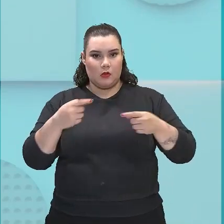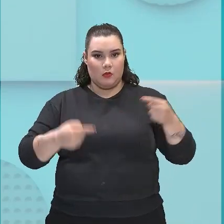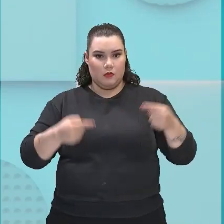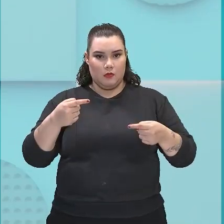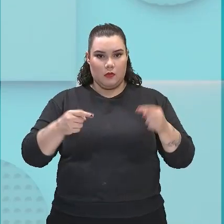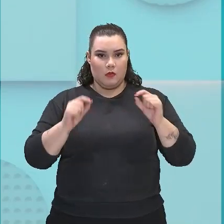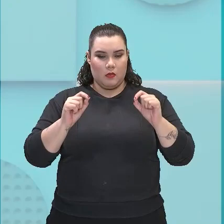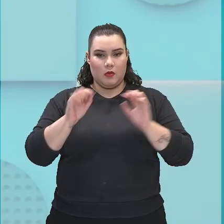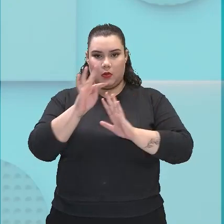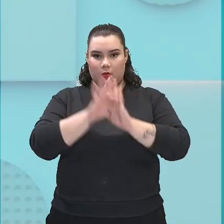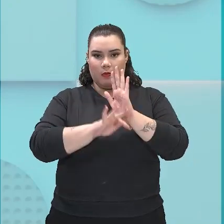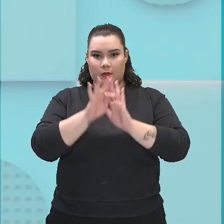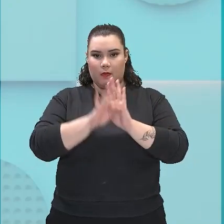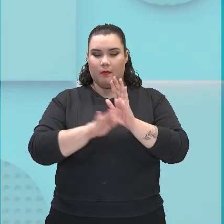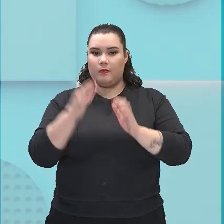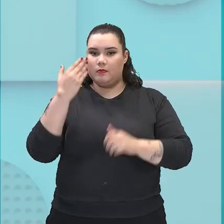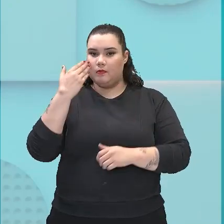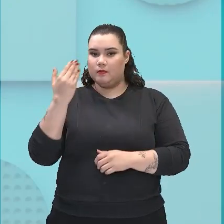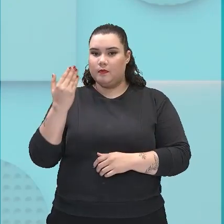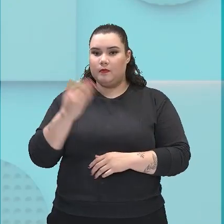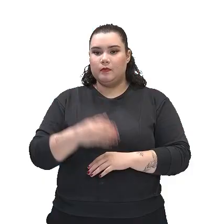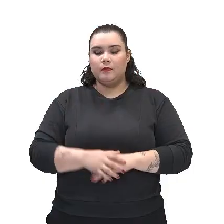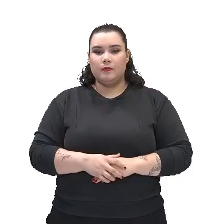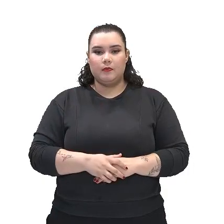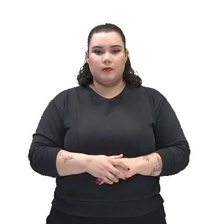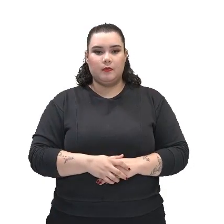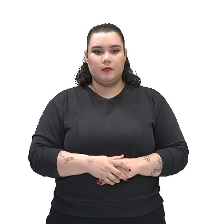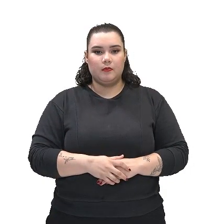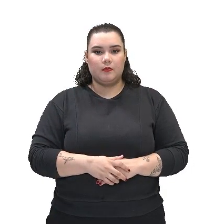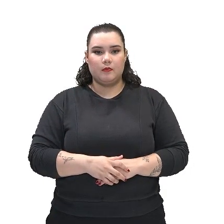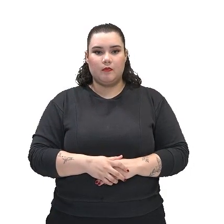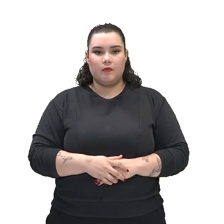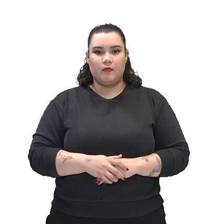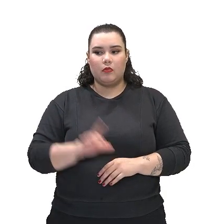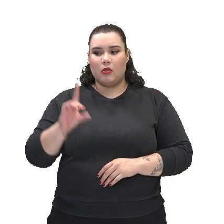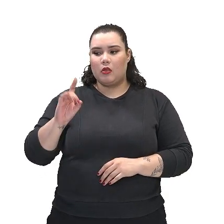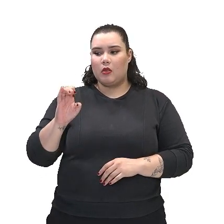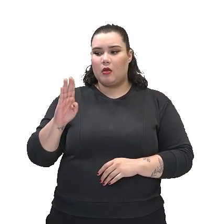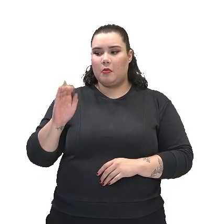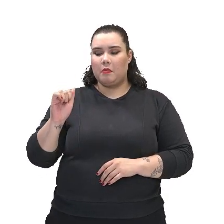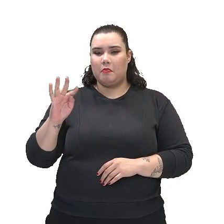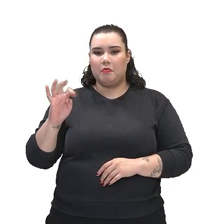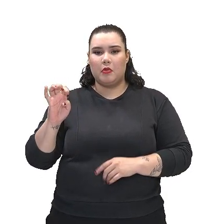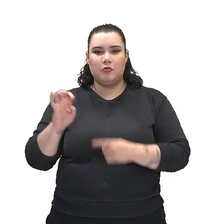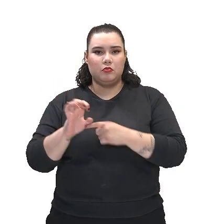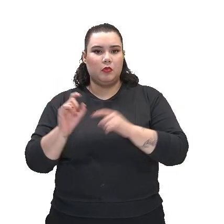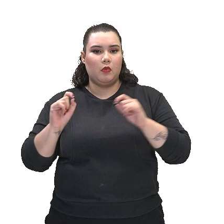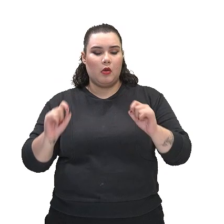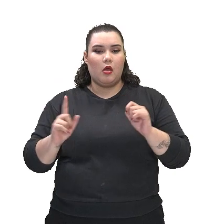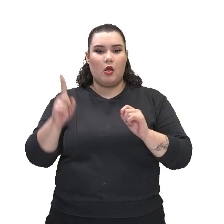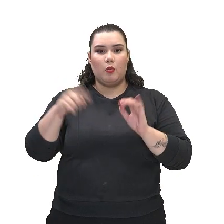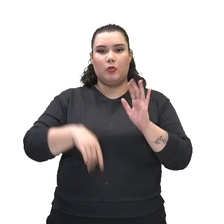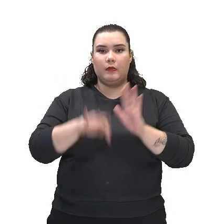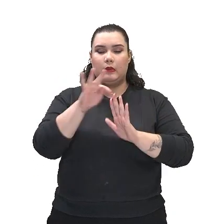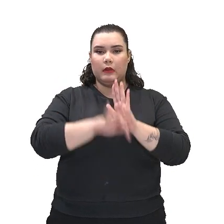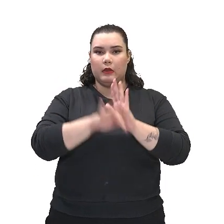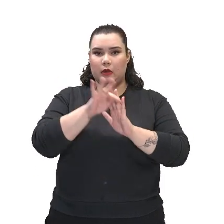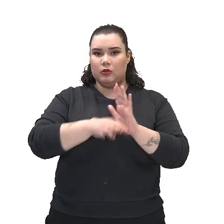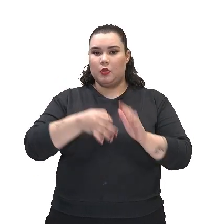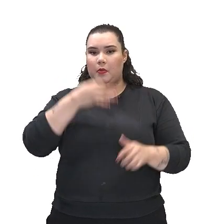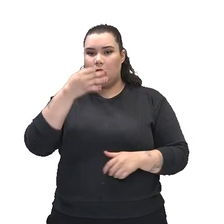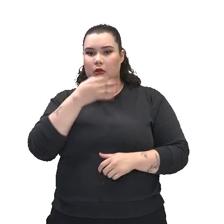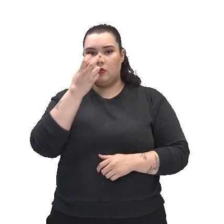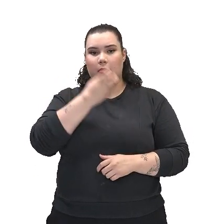com o nosso texto. Colocando aí para vocês, olha só, o que é o debate? O debate é um texto argumentativo oral.